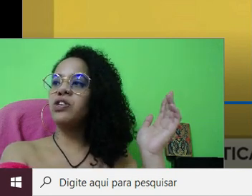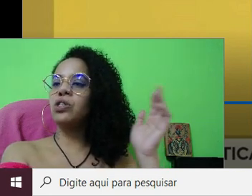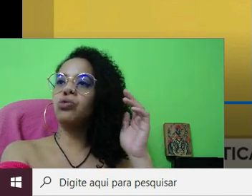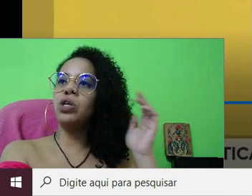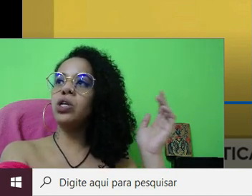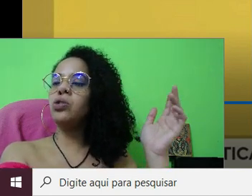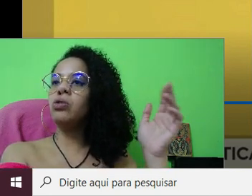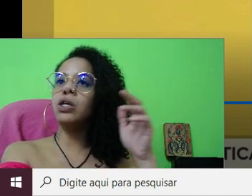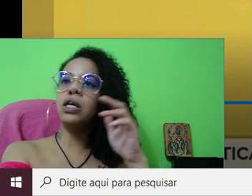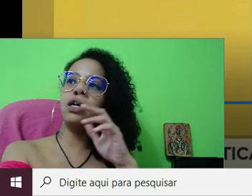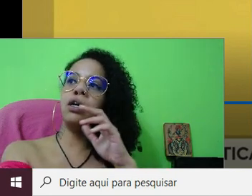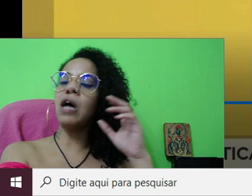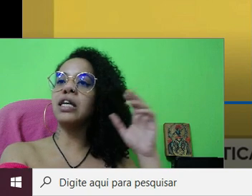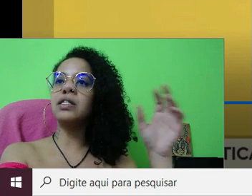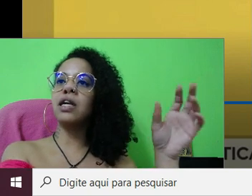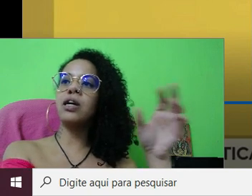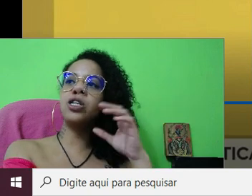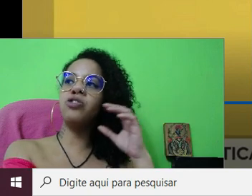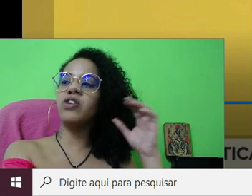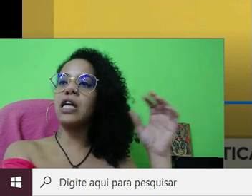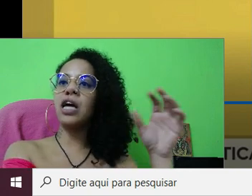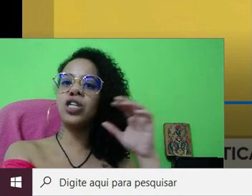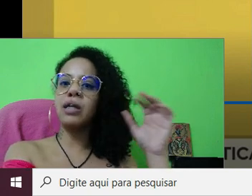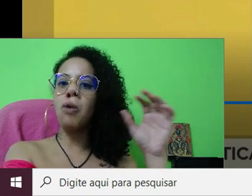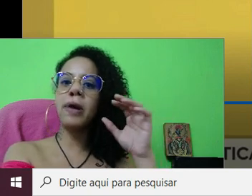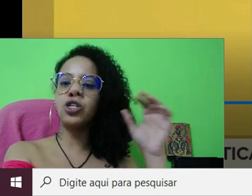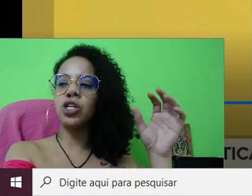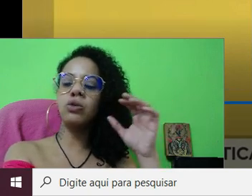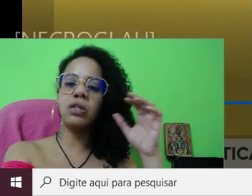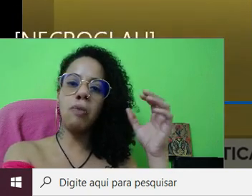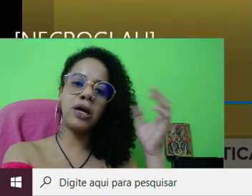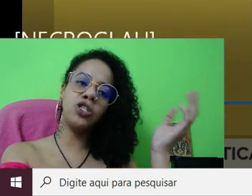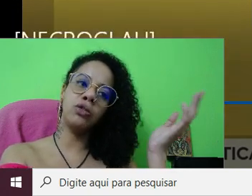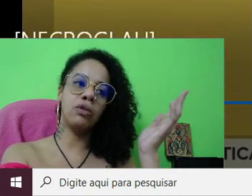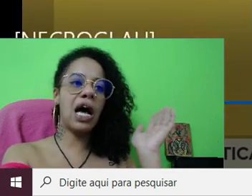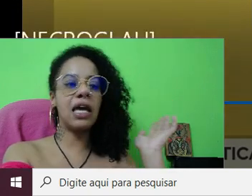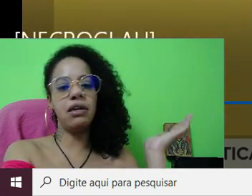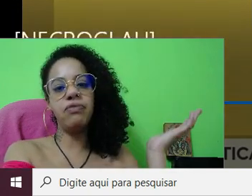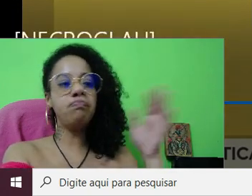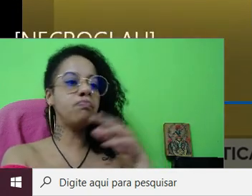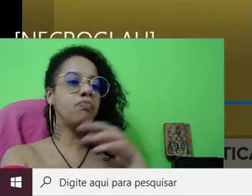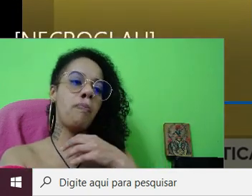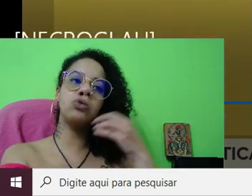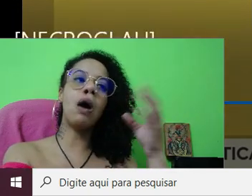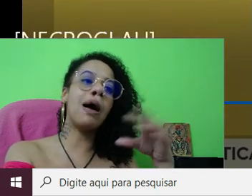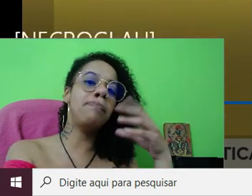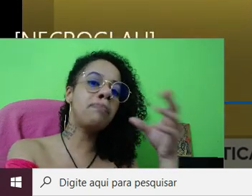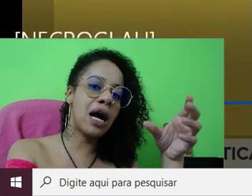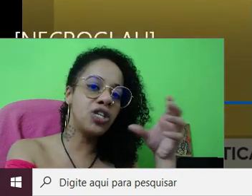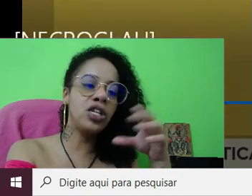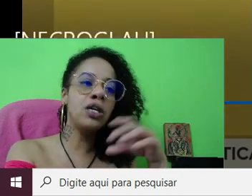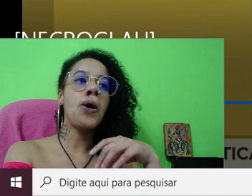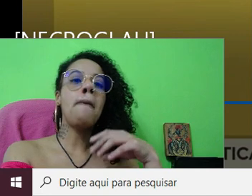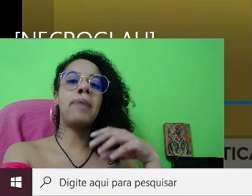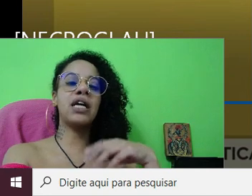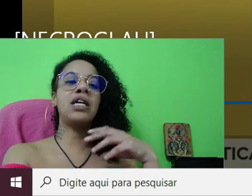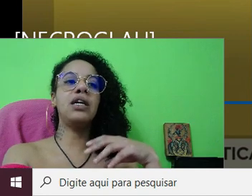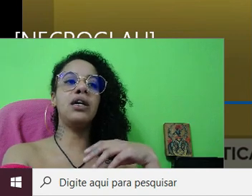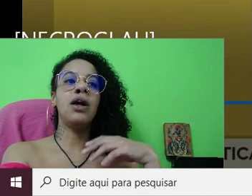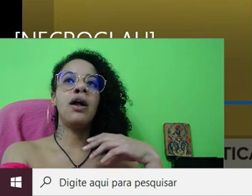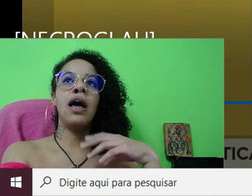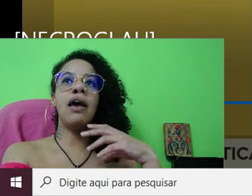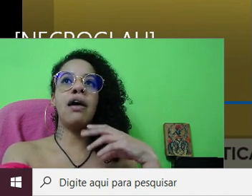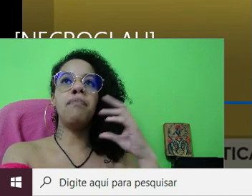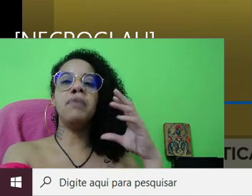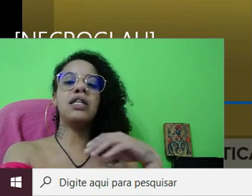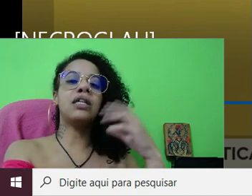então aqui fazendo isso e a esquerda de verdade até o partido tal partido aí o pessoal abre margem para